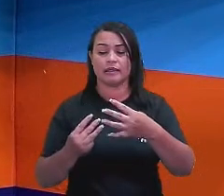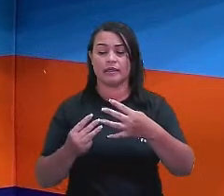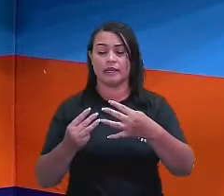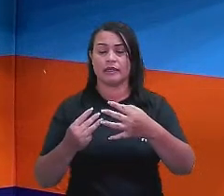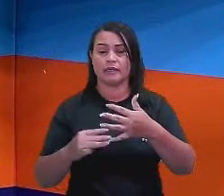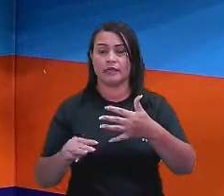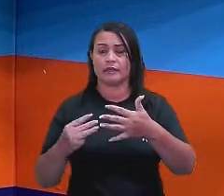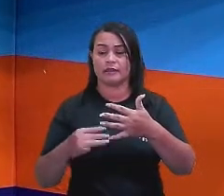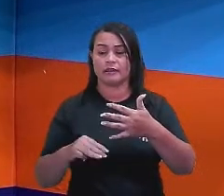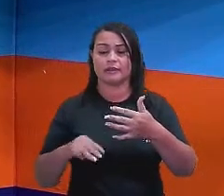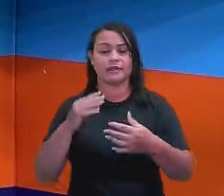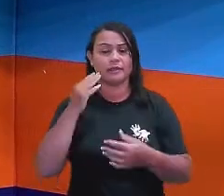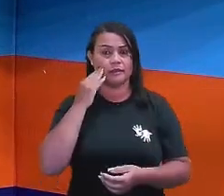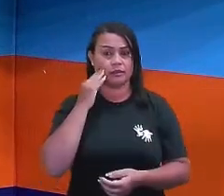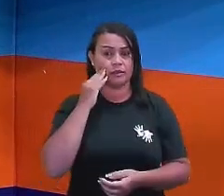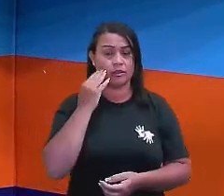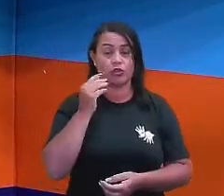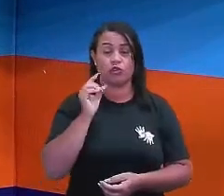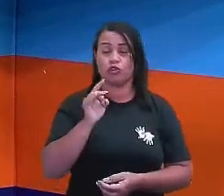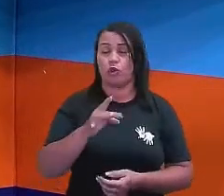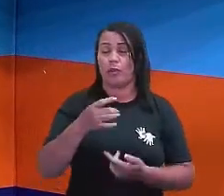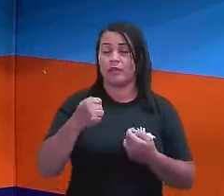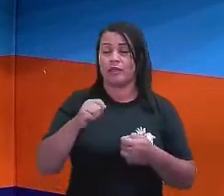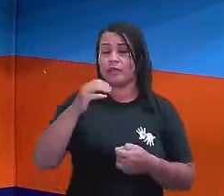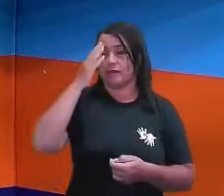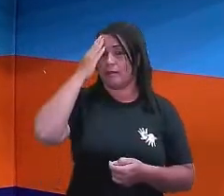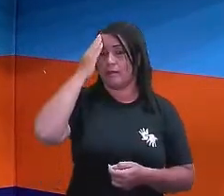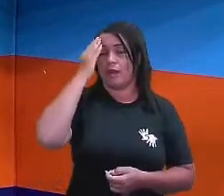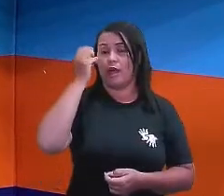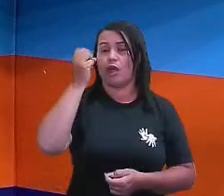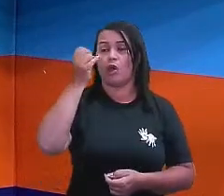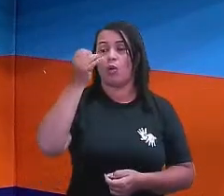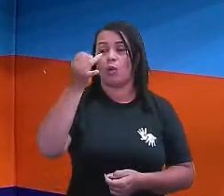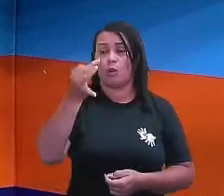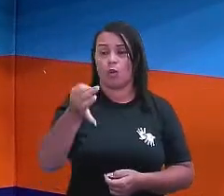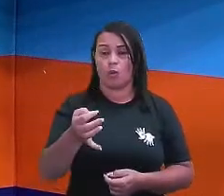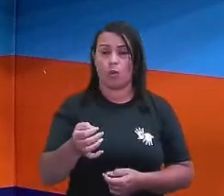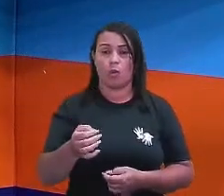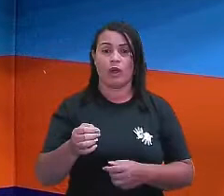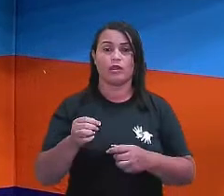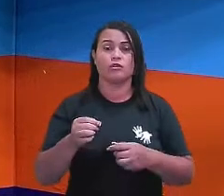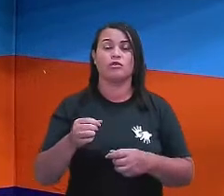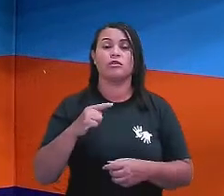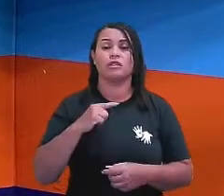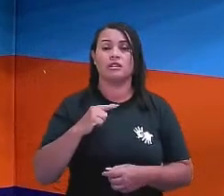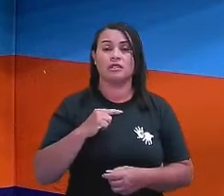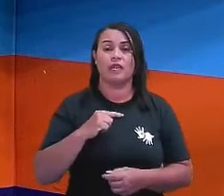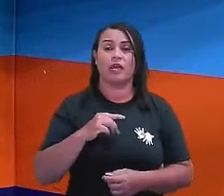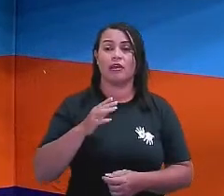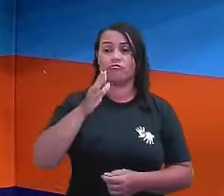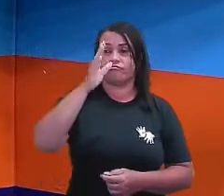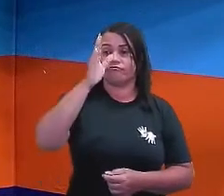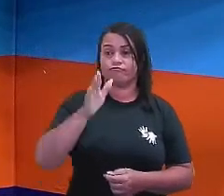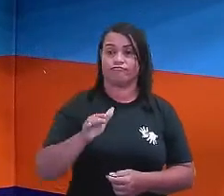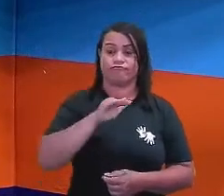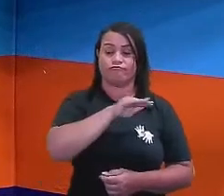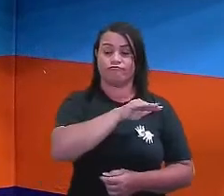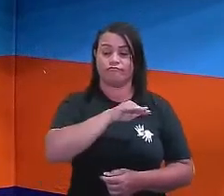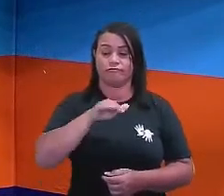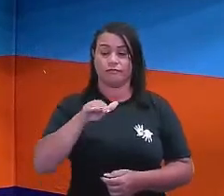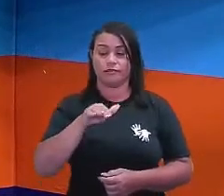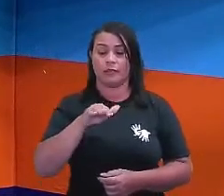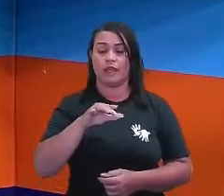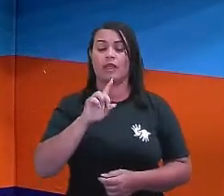assim sucessivamente. Então eu preciso saber quantos quadradinhos eu tenho na vertical e na horizontal